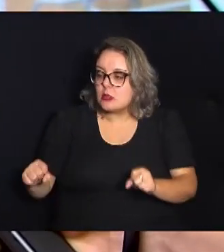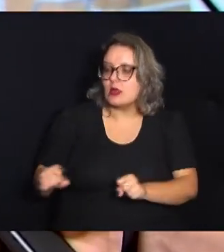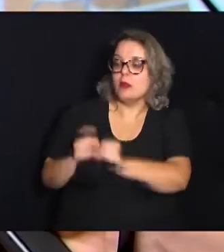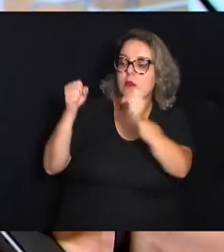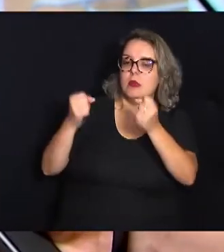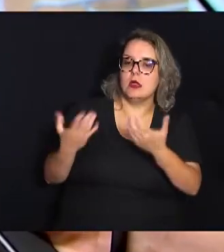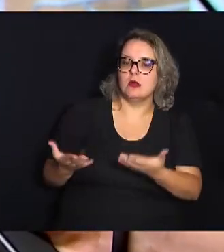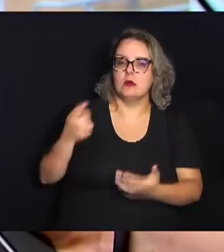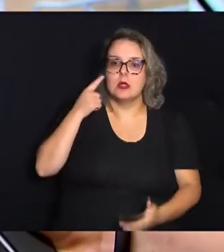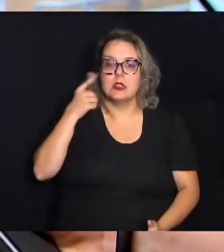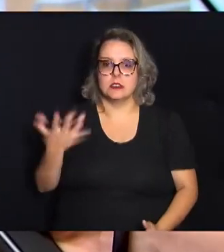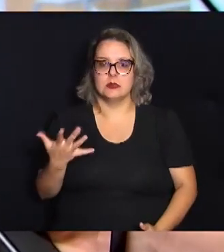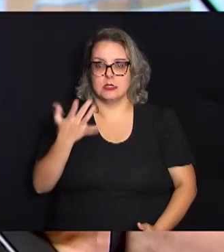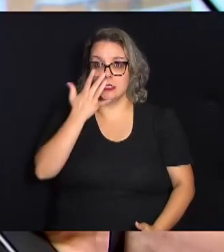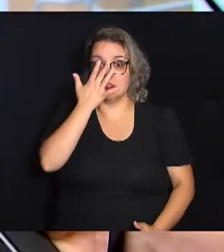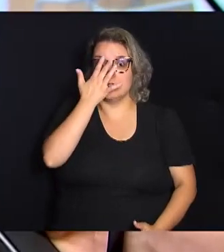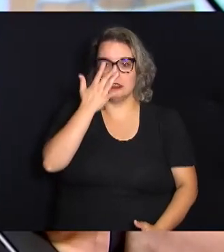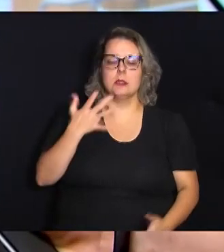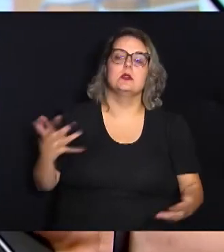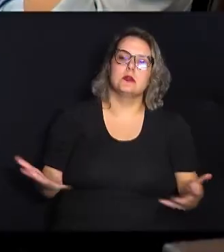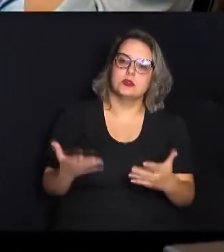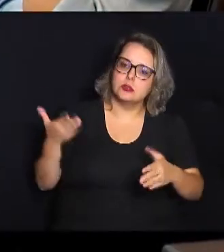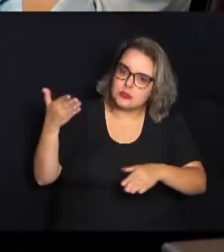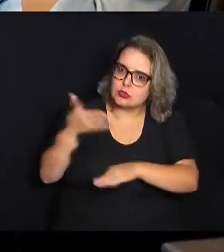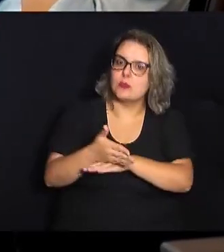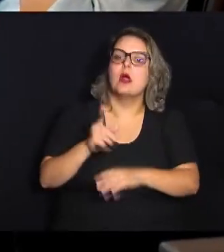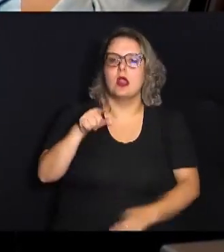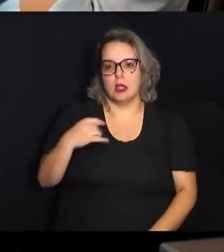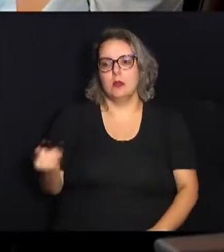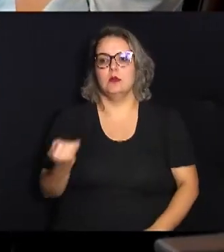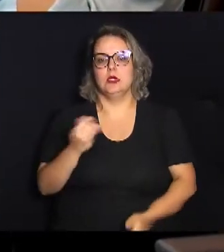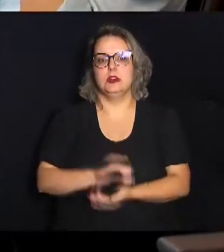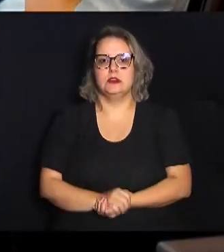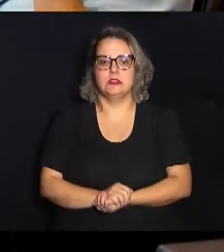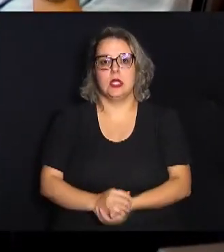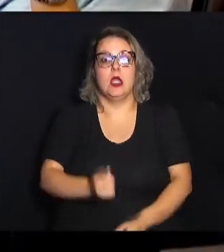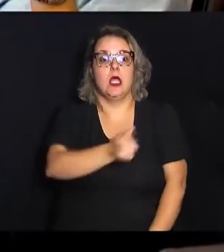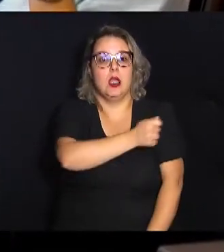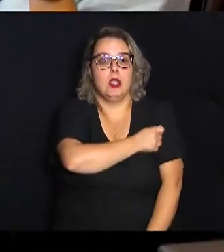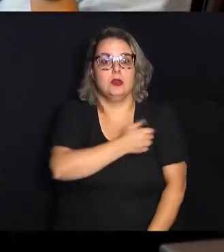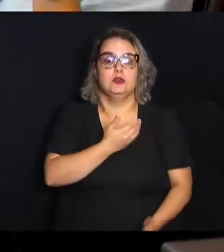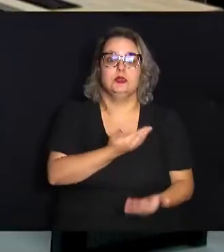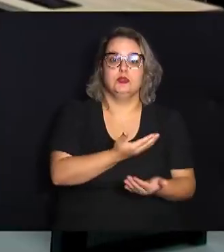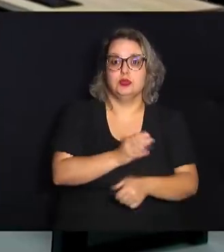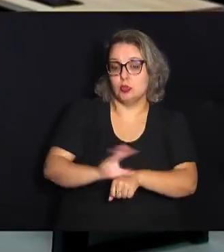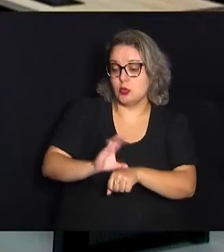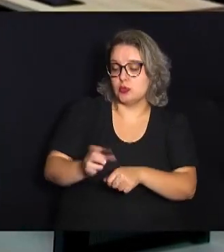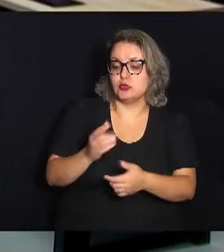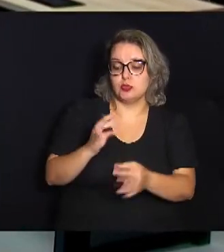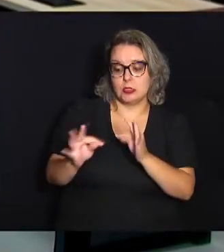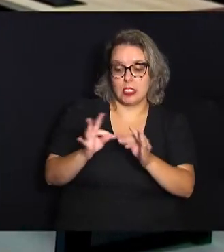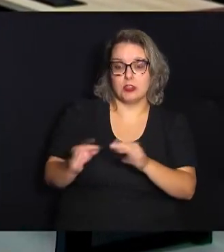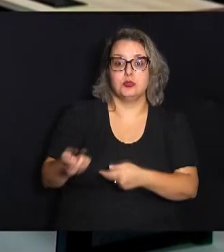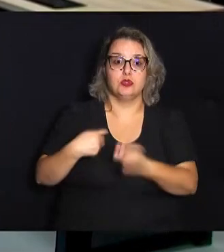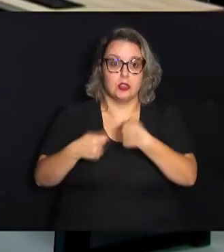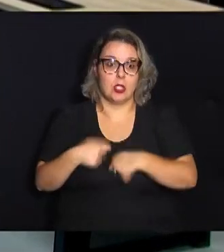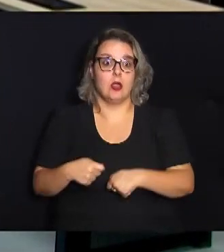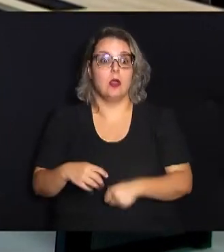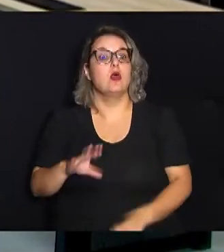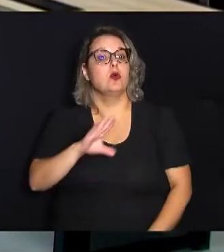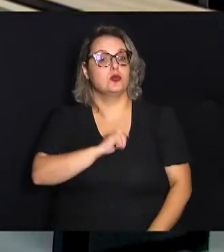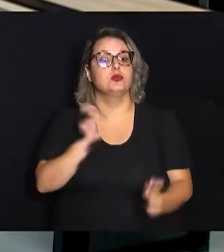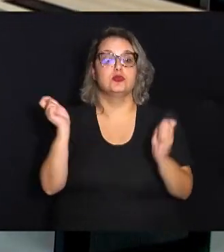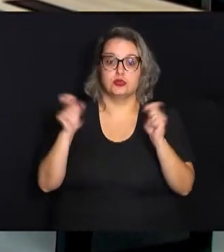com essa ideia. Então, estimular a participação deles é importante. Esses estudantes do curso técnico de administração gostaram da possibilidade de